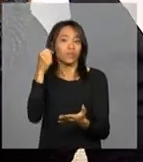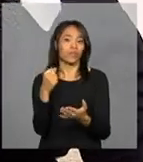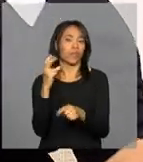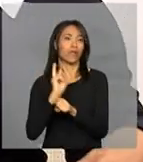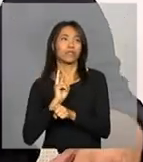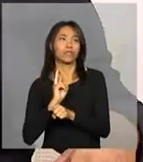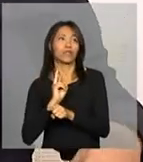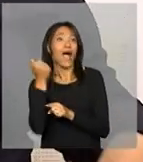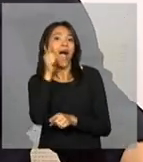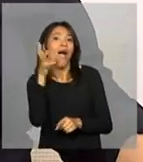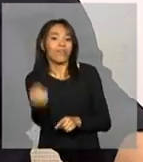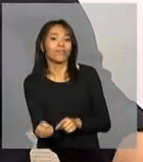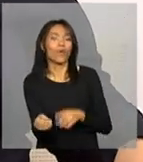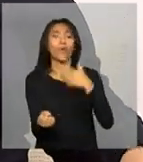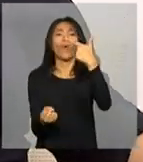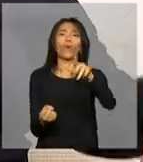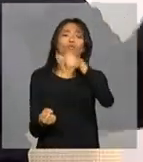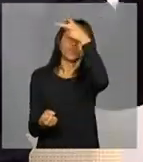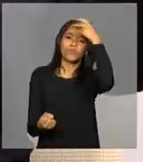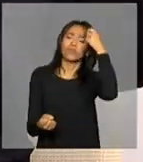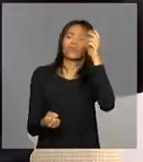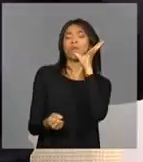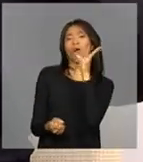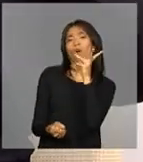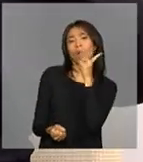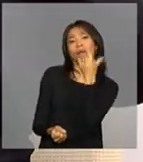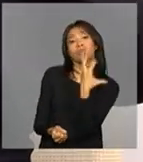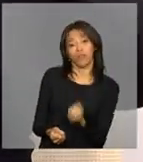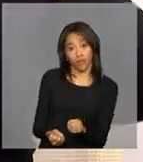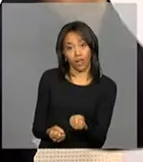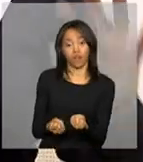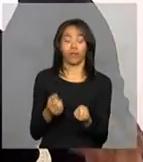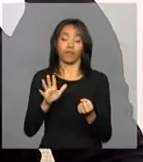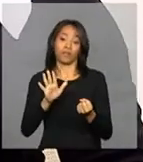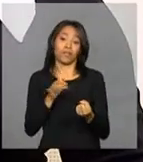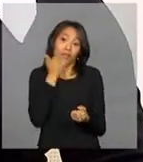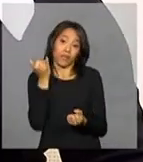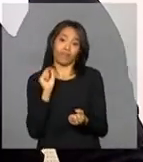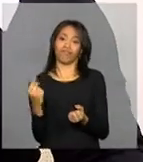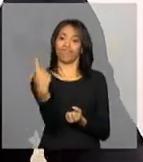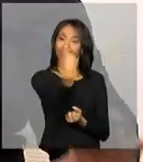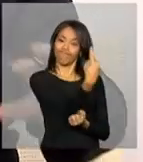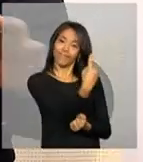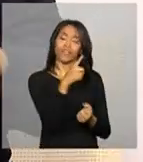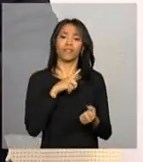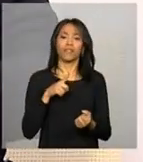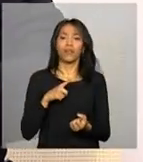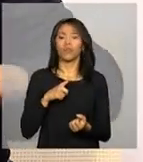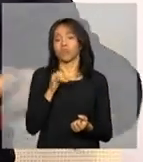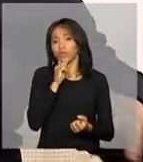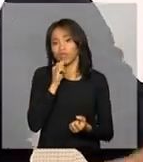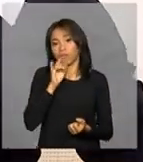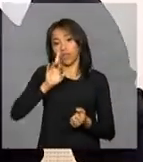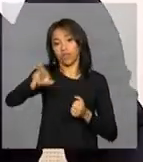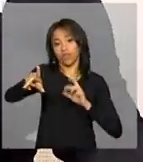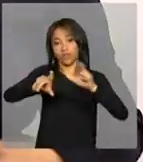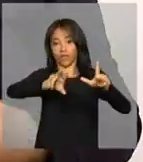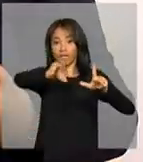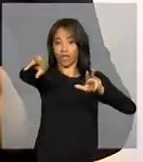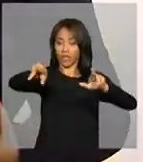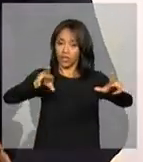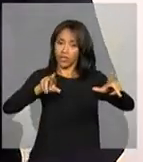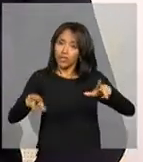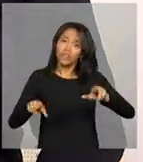Vanguarda outros demoram um pouco mais de outros um pouco mais Então nós temos algumas situações que pareciam